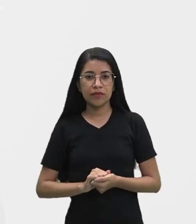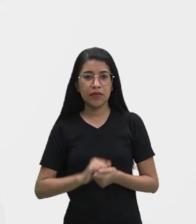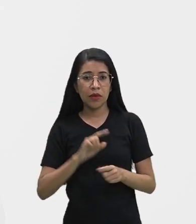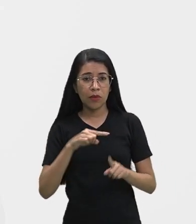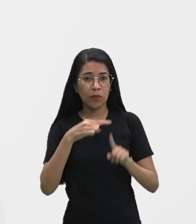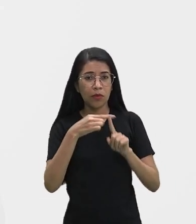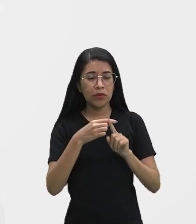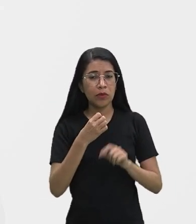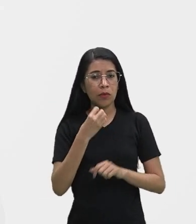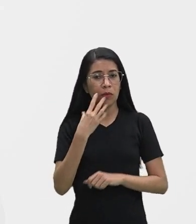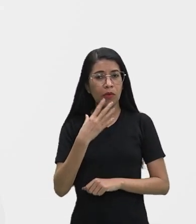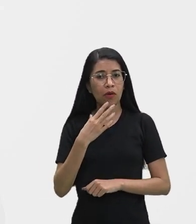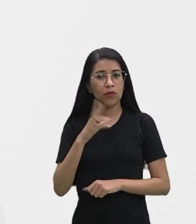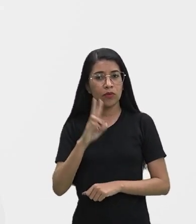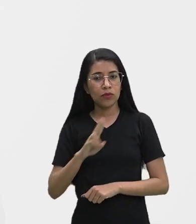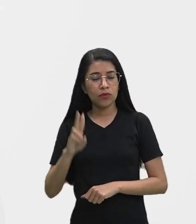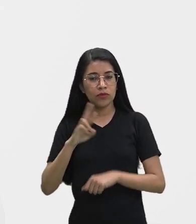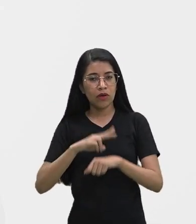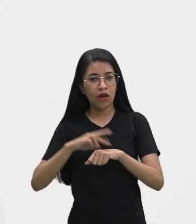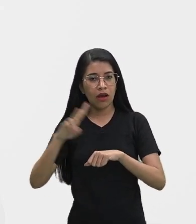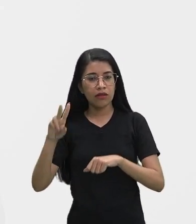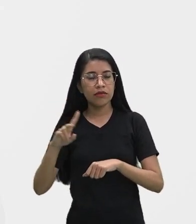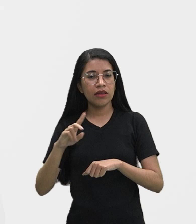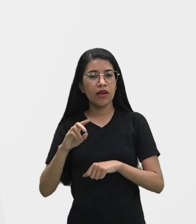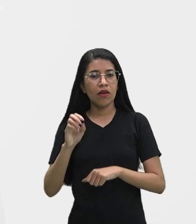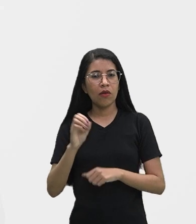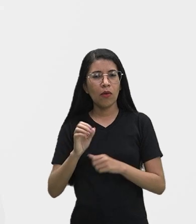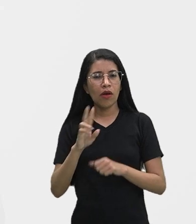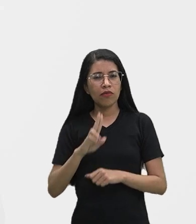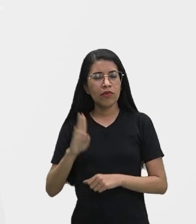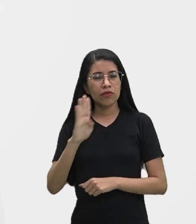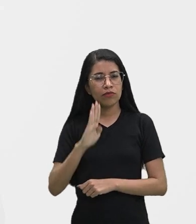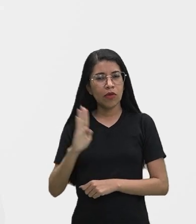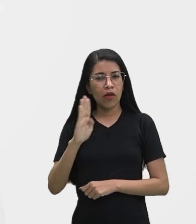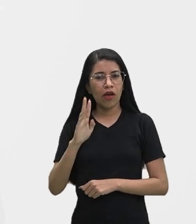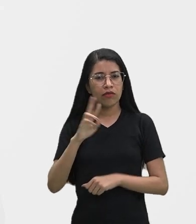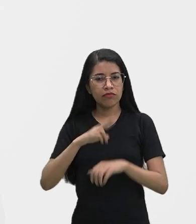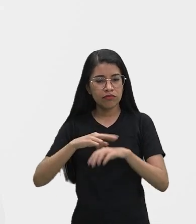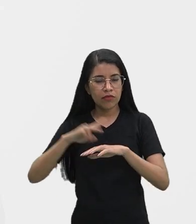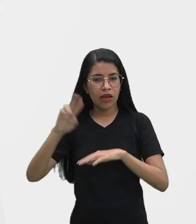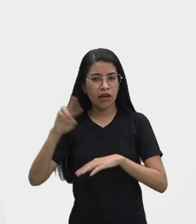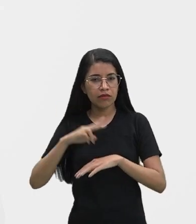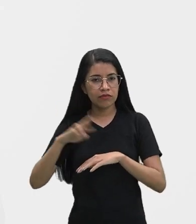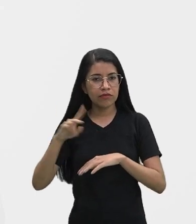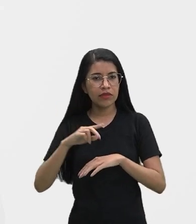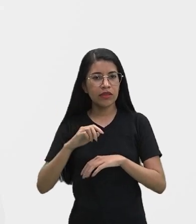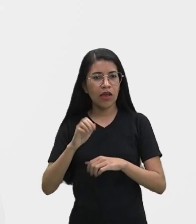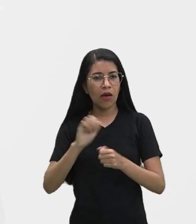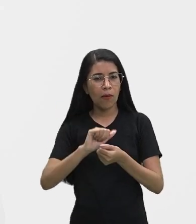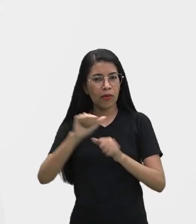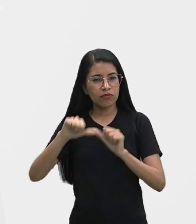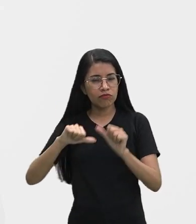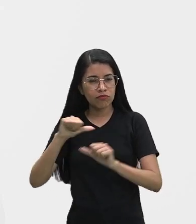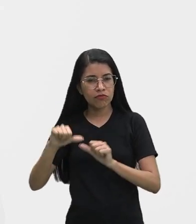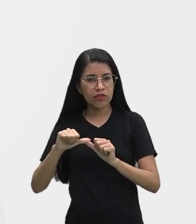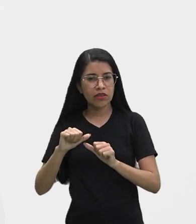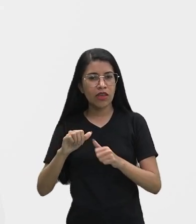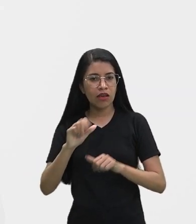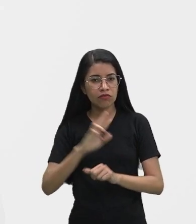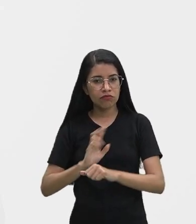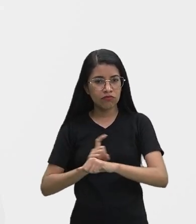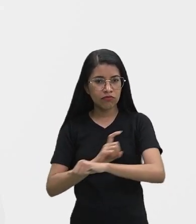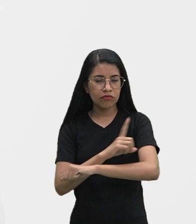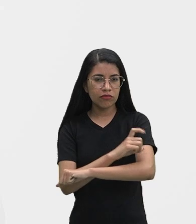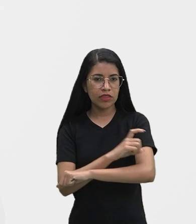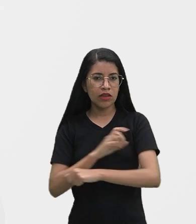do uso da radiação, efeitos biológicos das radiações ionizantes, mutações, evolução dos modelos atômicos,